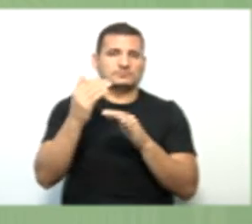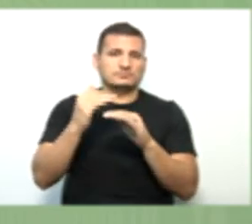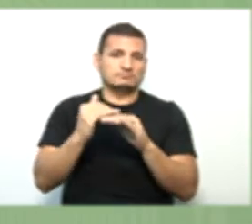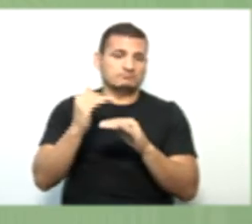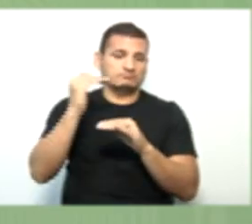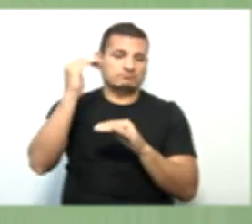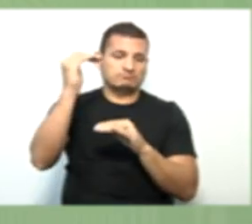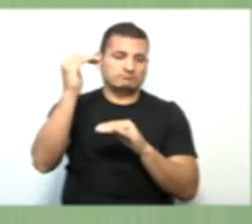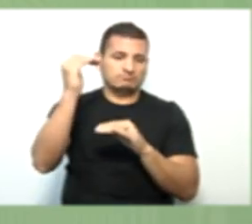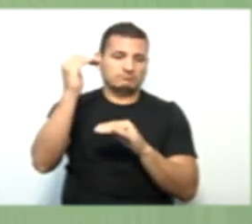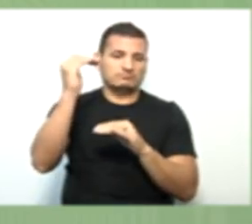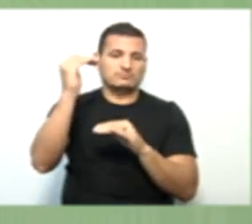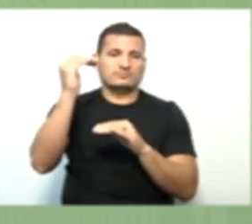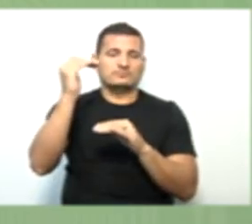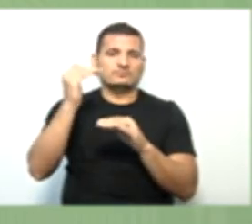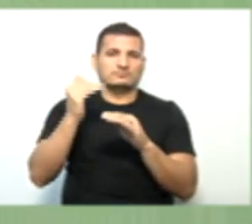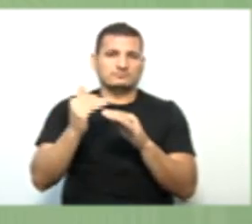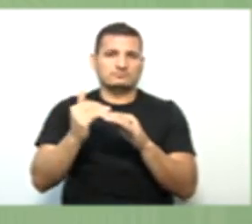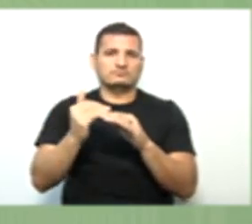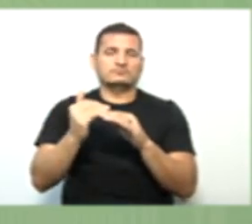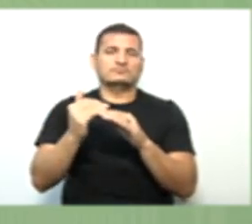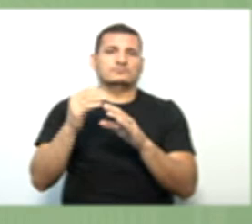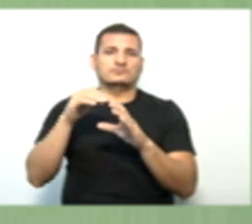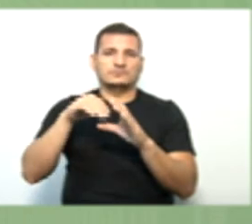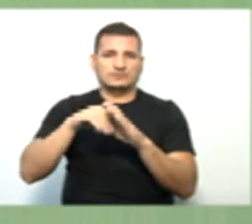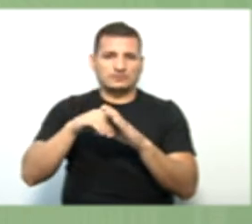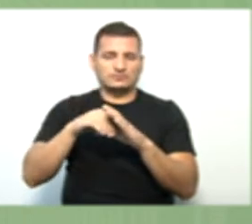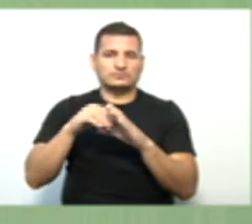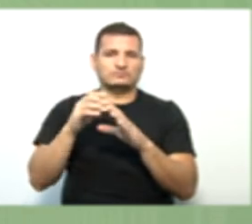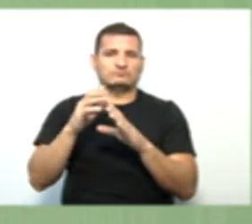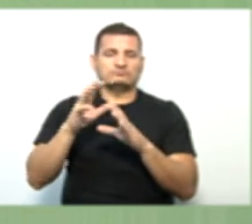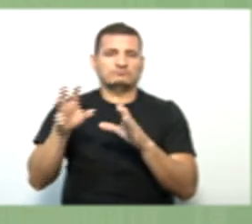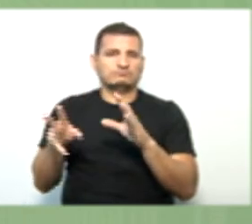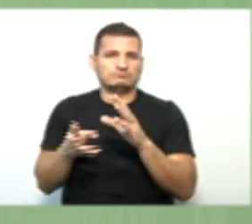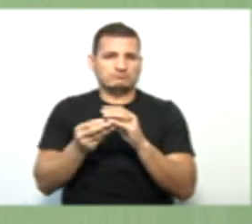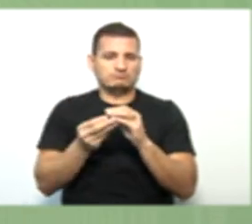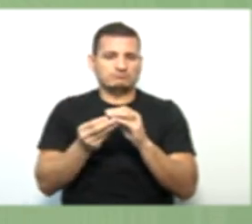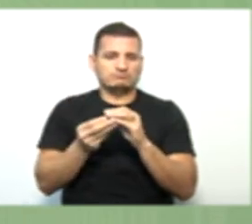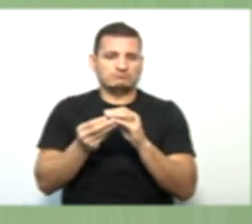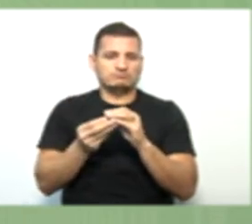que incrementar ele dentro do laço.